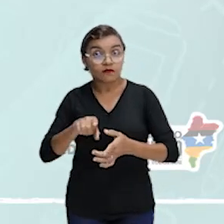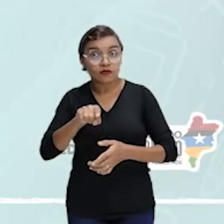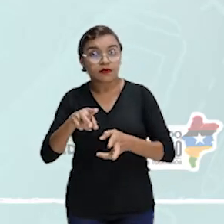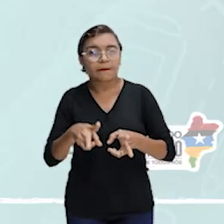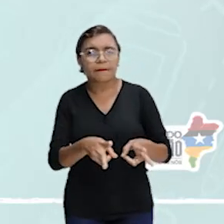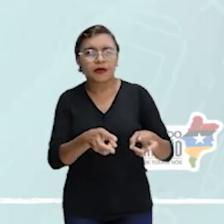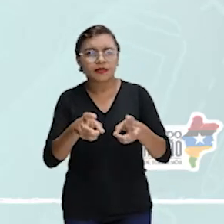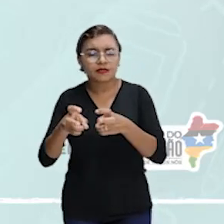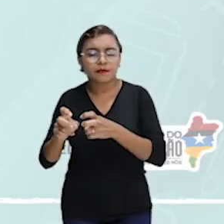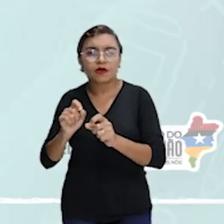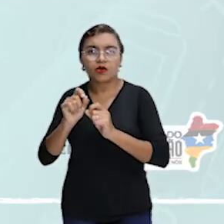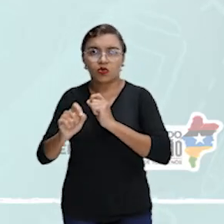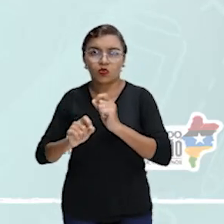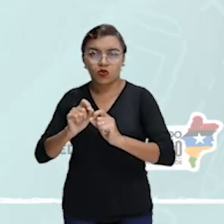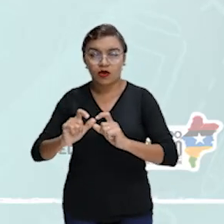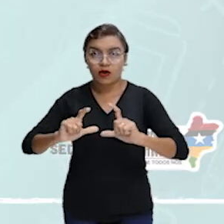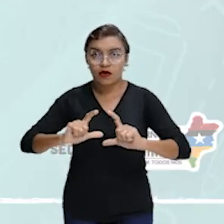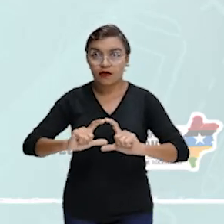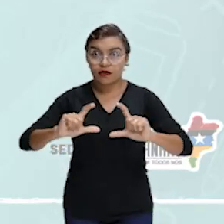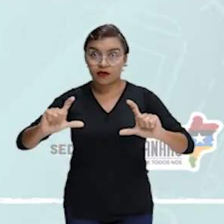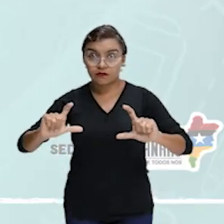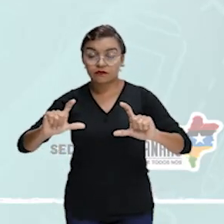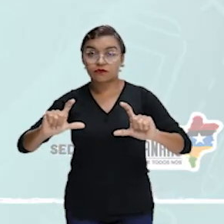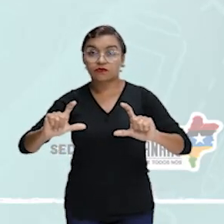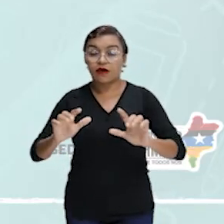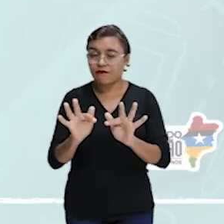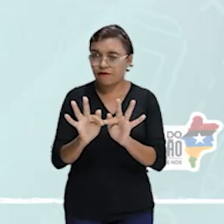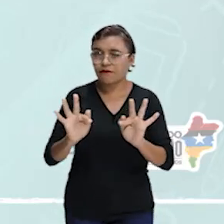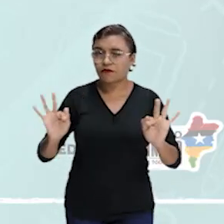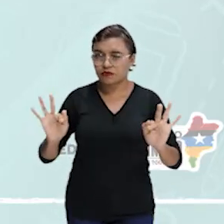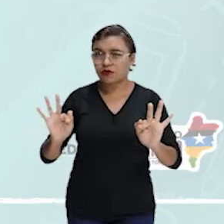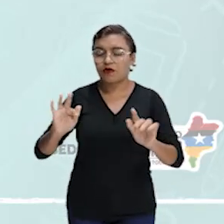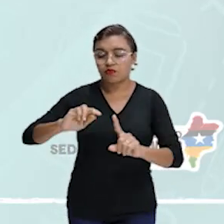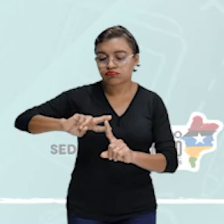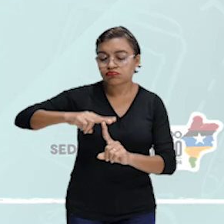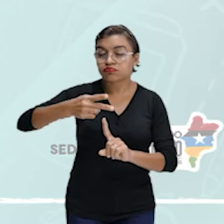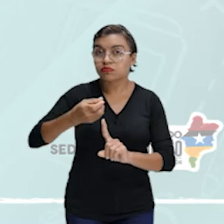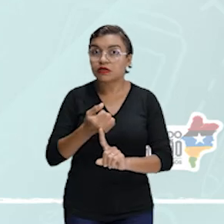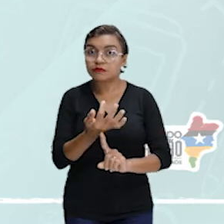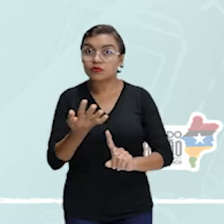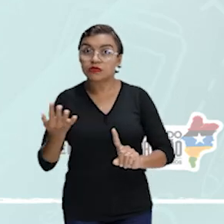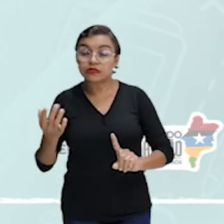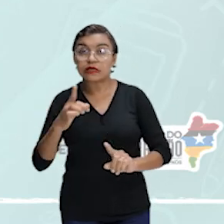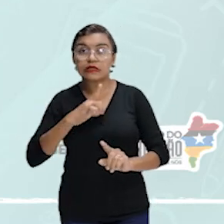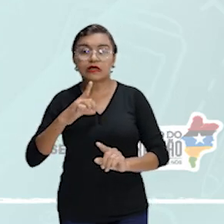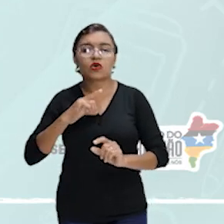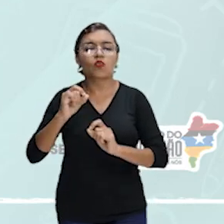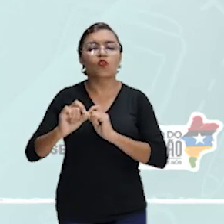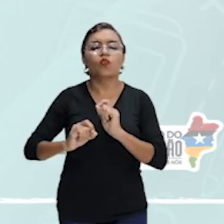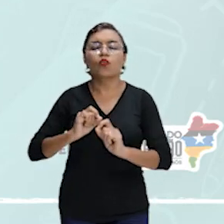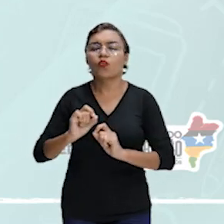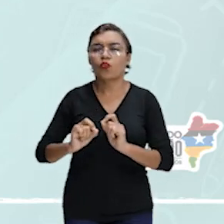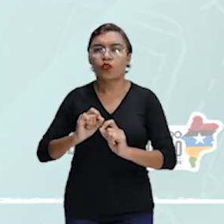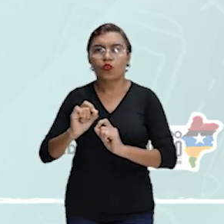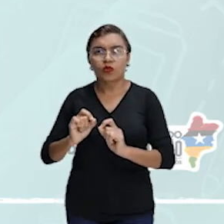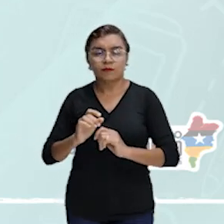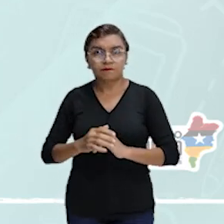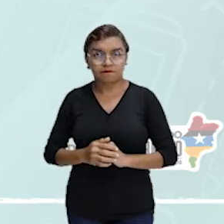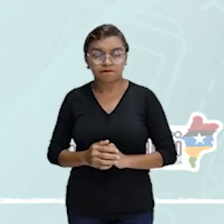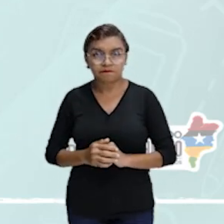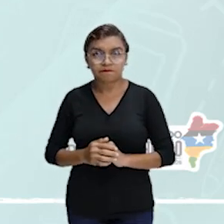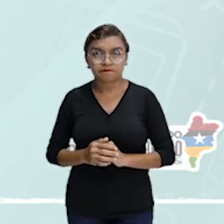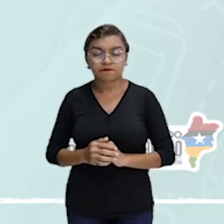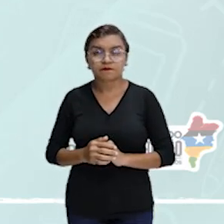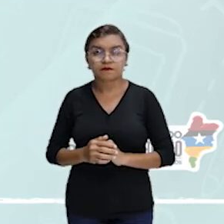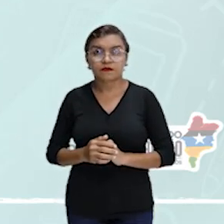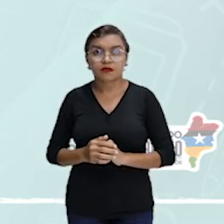perceber que as funções exponenciais, elas não, vamos dizer assim, elas têm uma aplicabilidade muito grande para nós. E a gente acaba